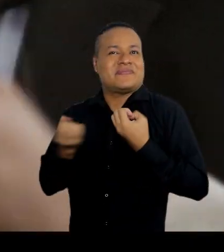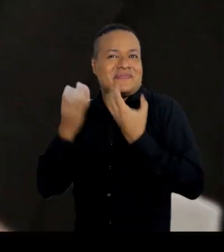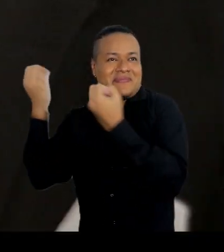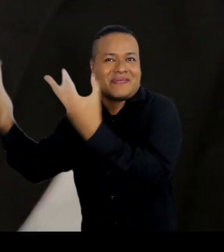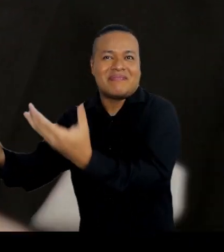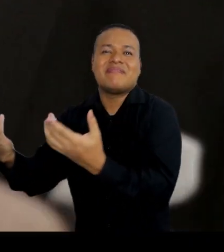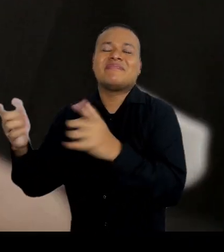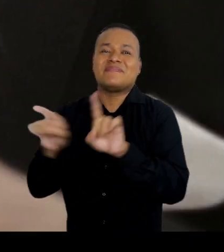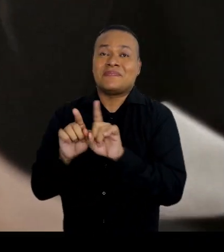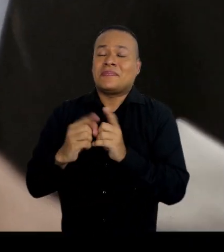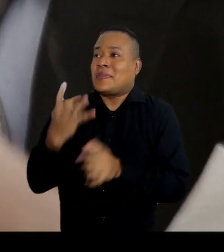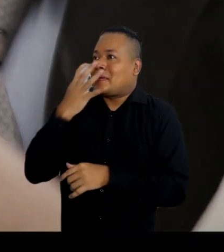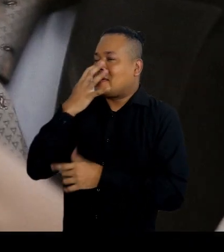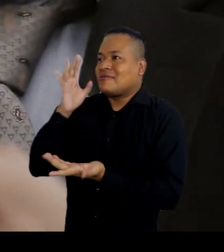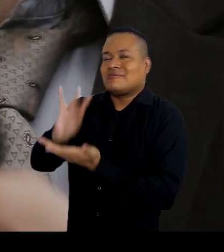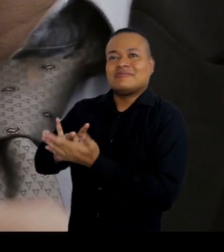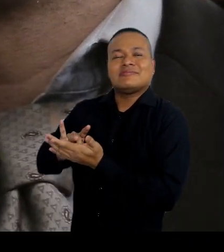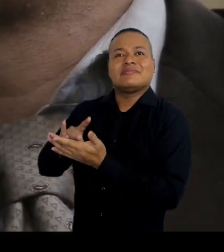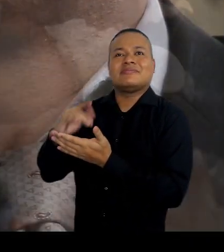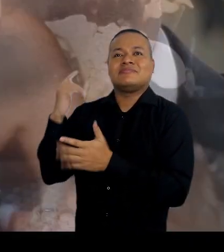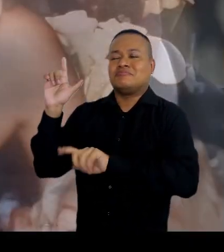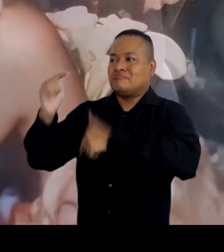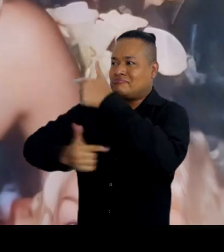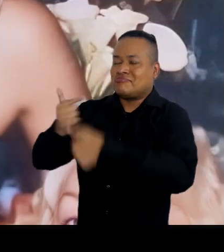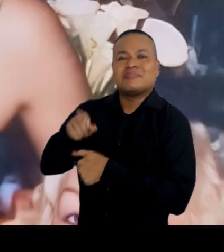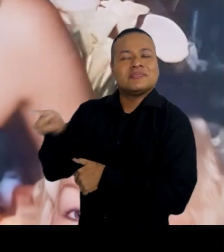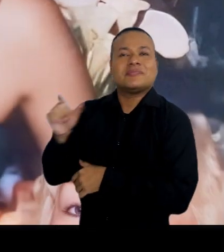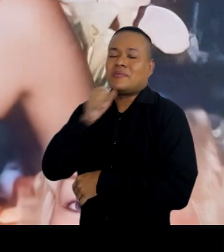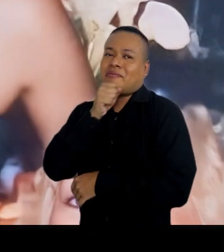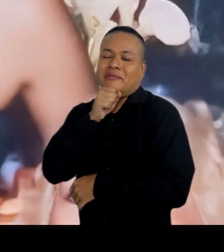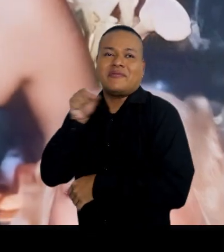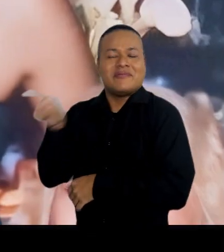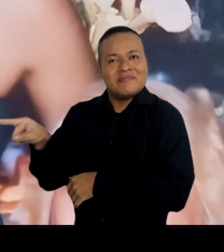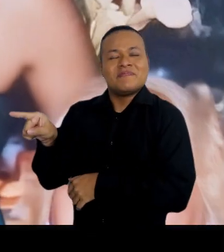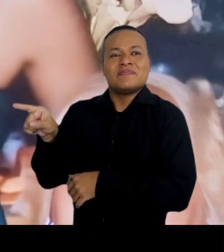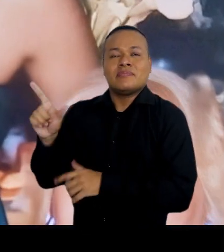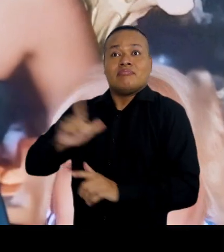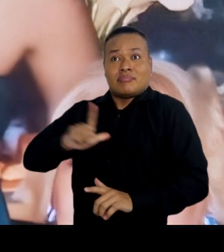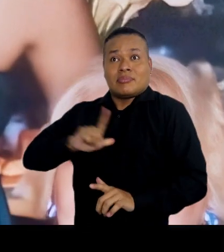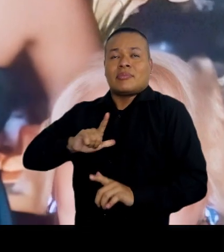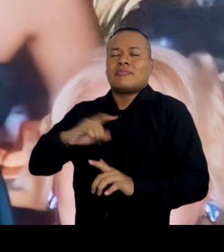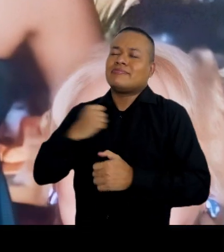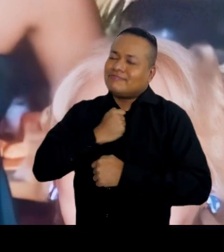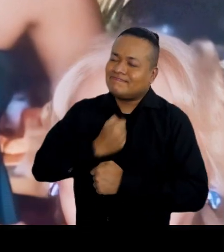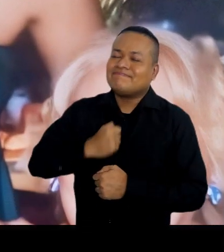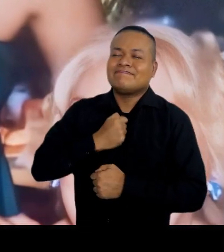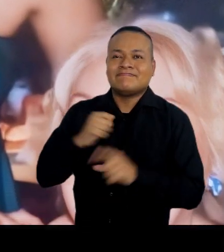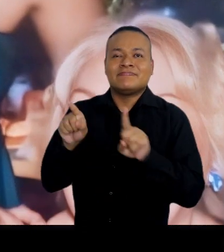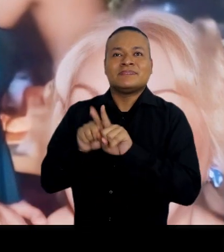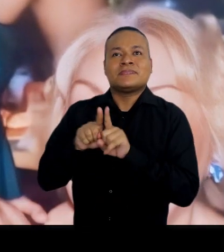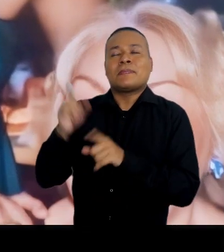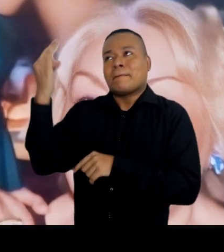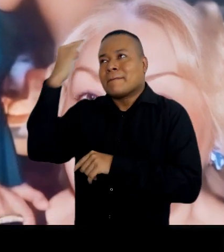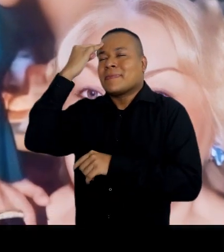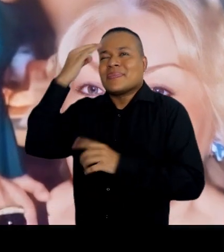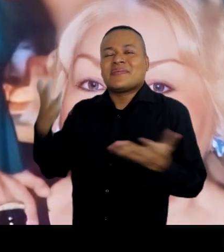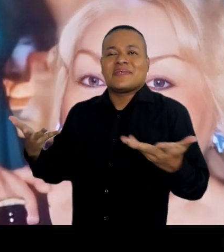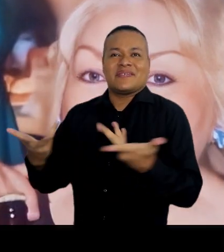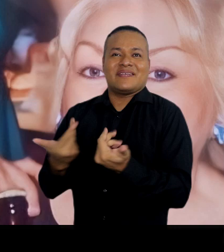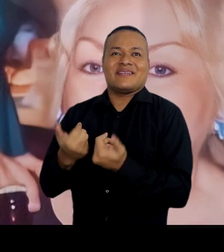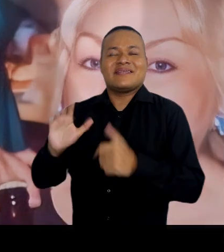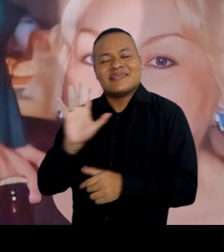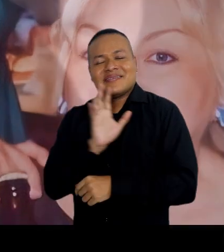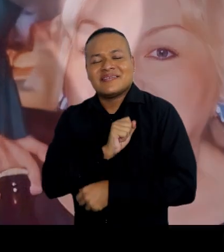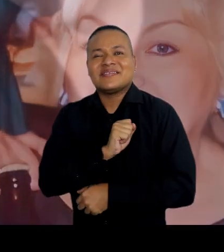passeios, viagens. Eu admiro muito a obra do meu avô, admiro o meu avô. Tenho muita saudade, memórias